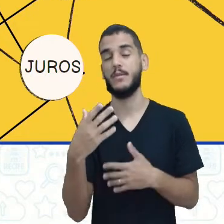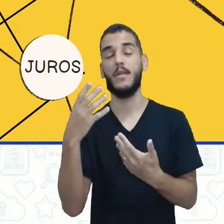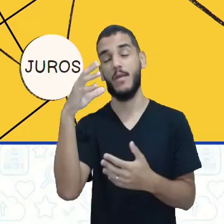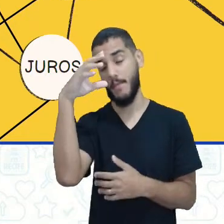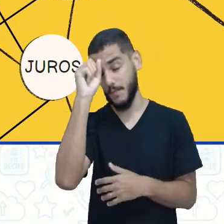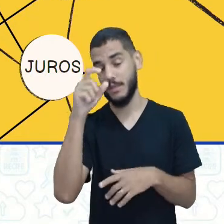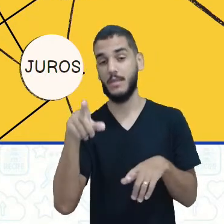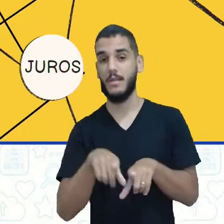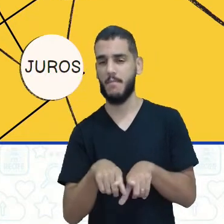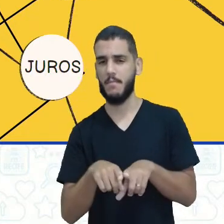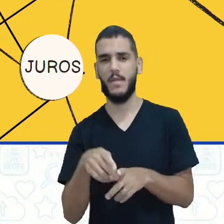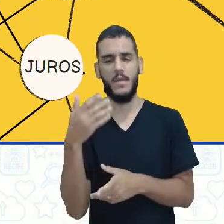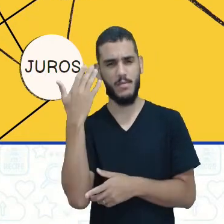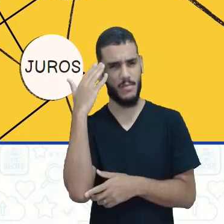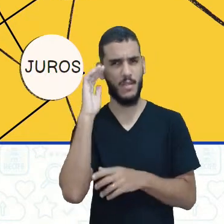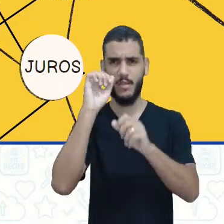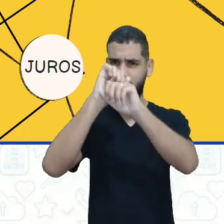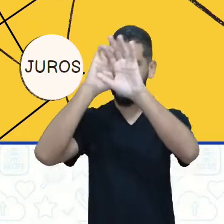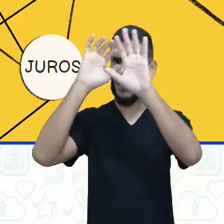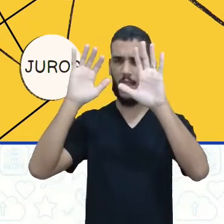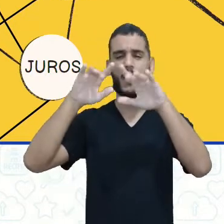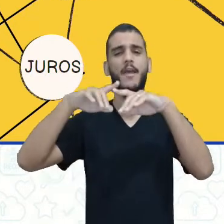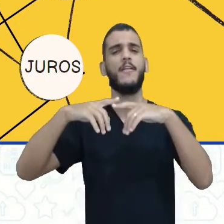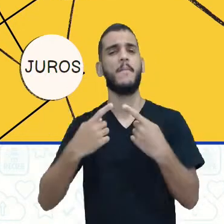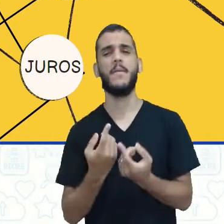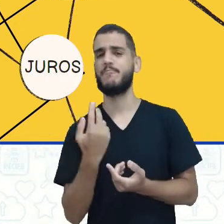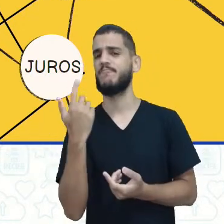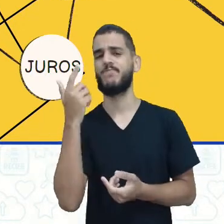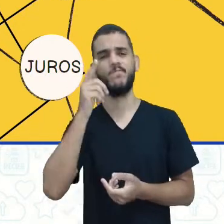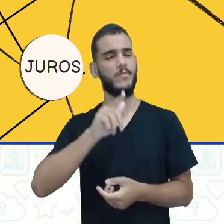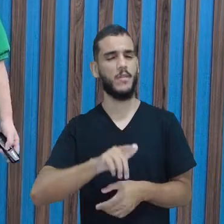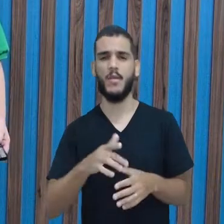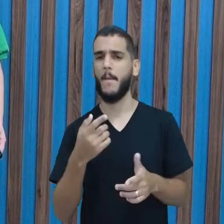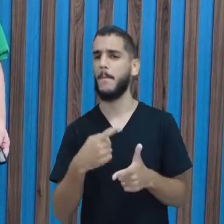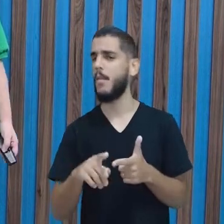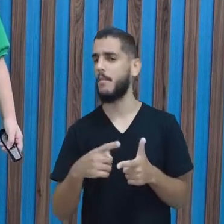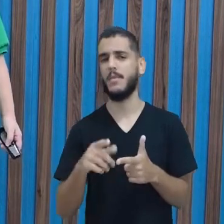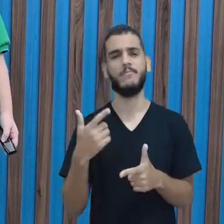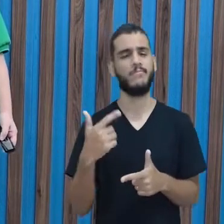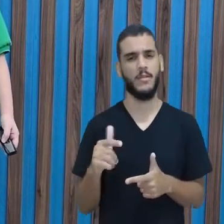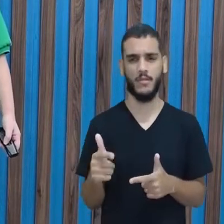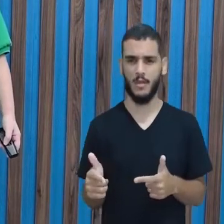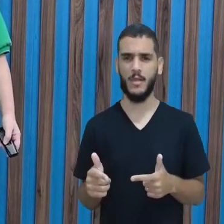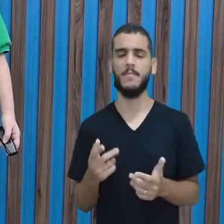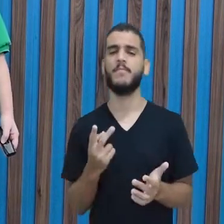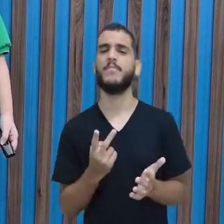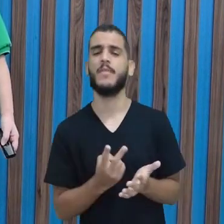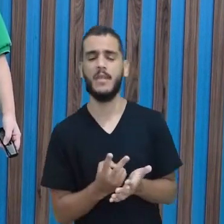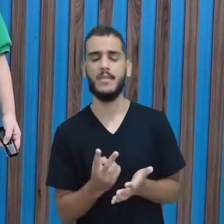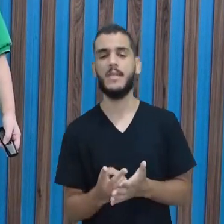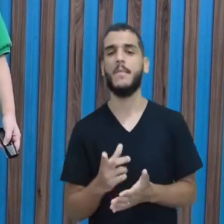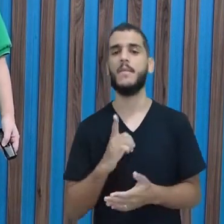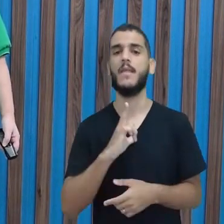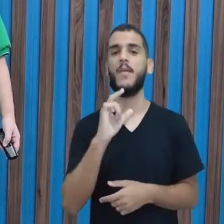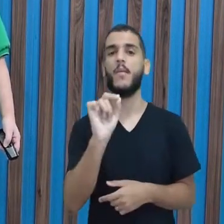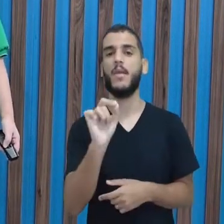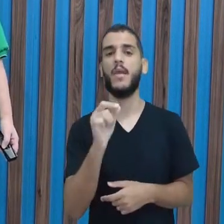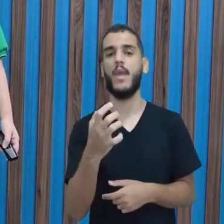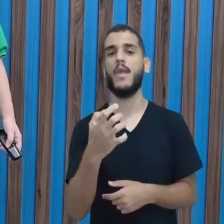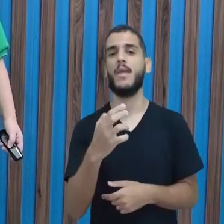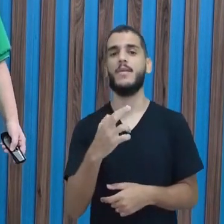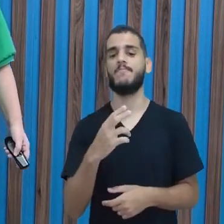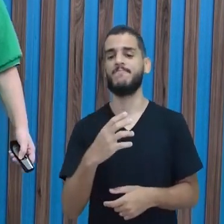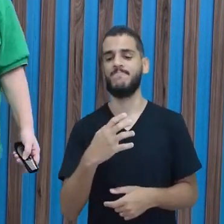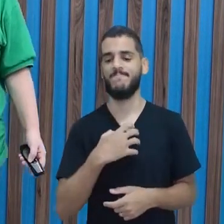problema? Nenhum. E se eu não conseguir entender? Também não tem problema. Sempre tem seu tempo. Vocês